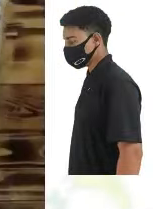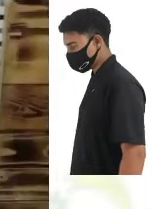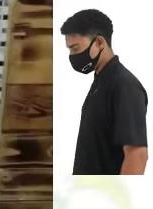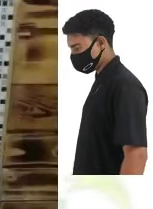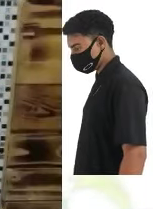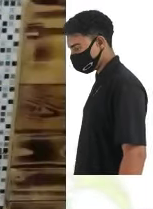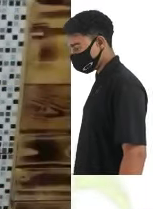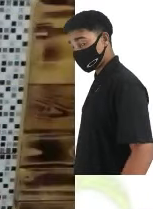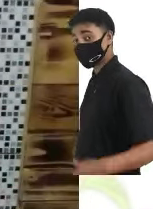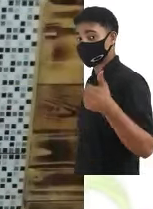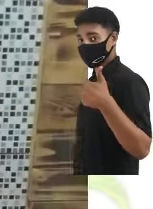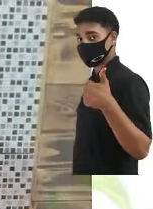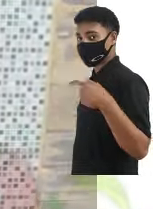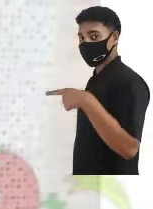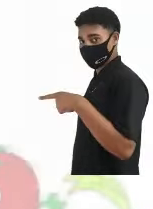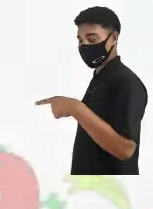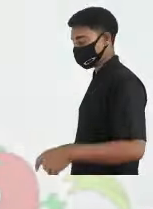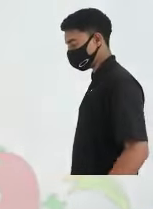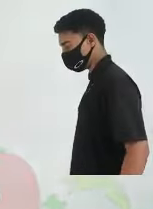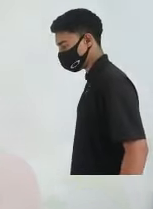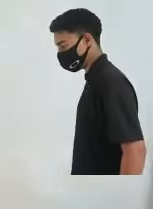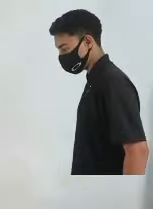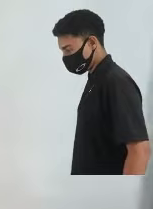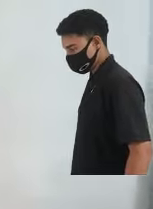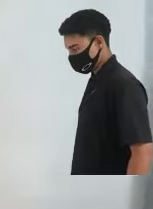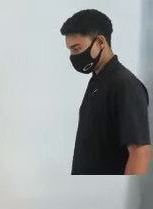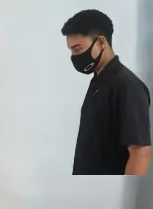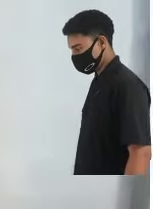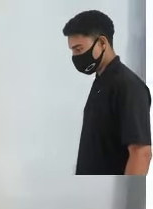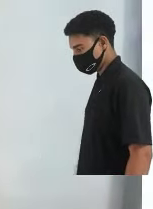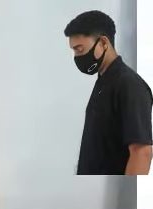O Cajun foi para nossa casa com as sacolas de atividades.